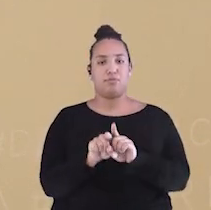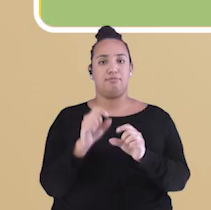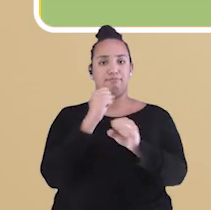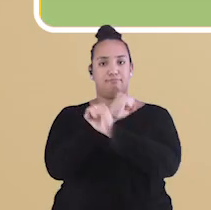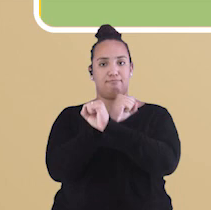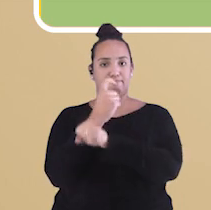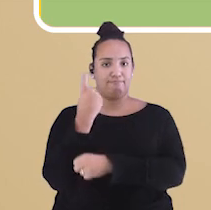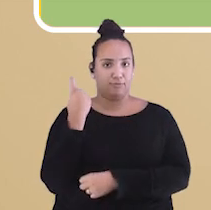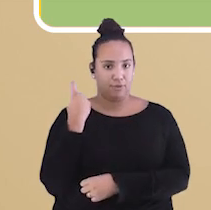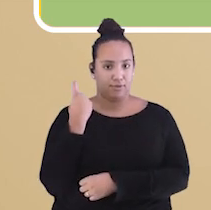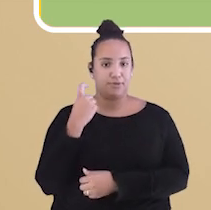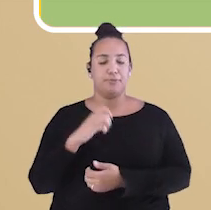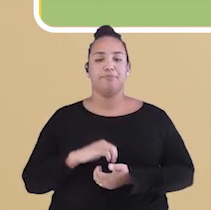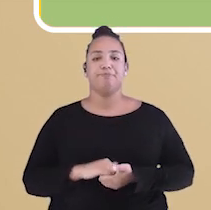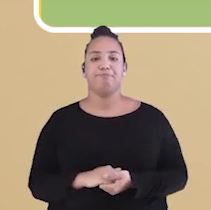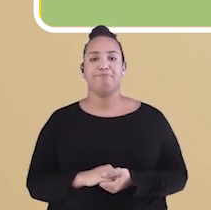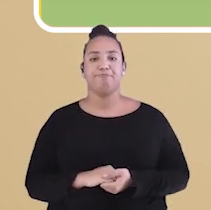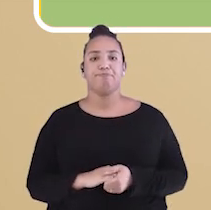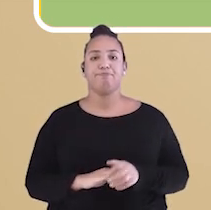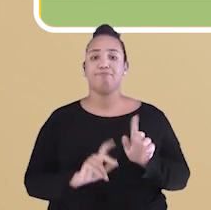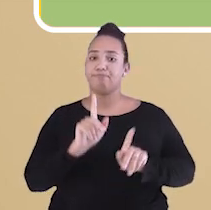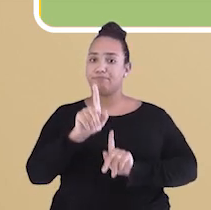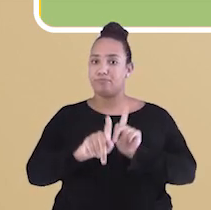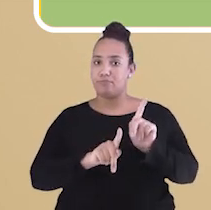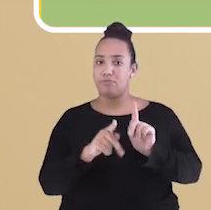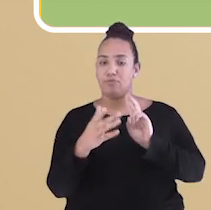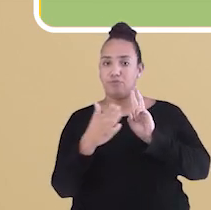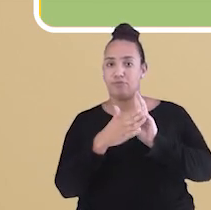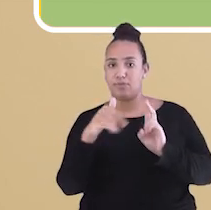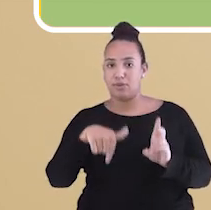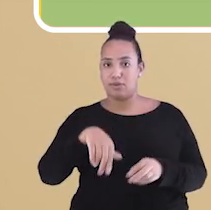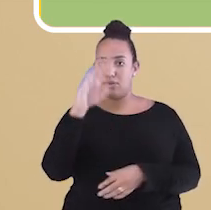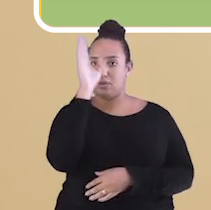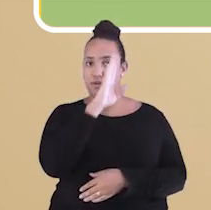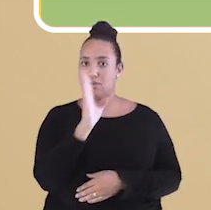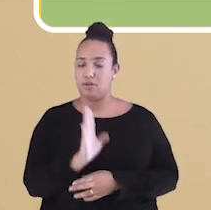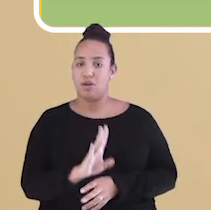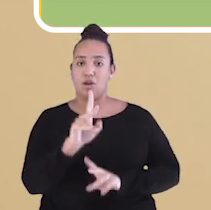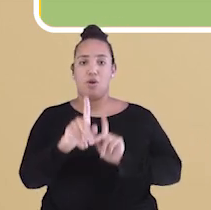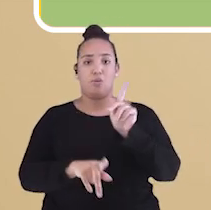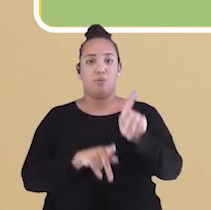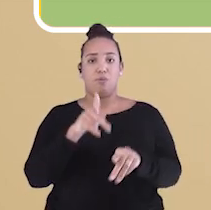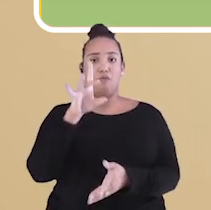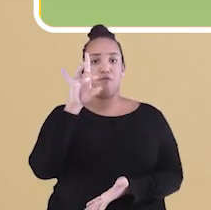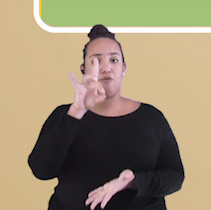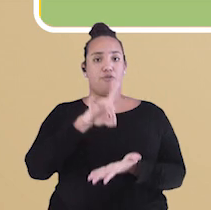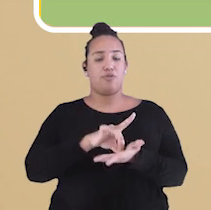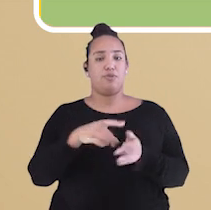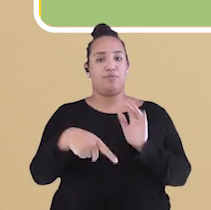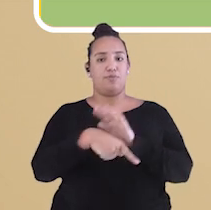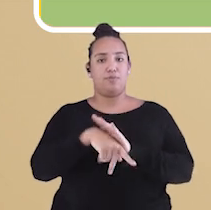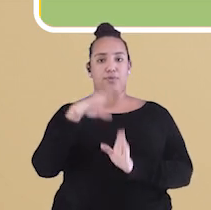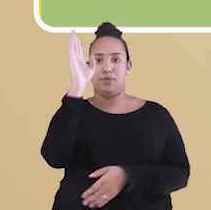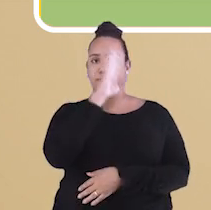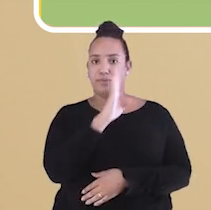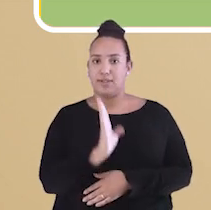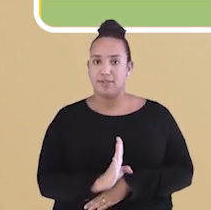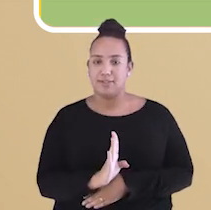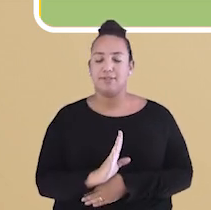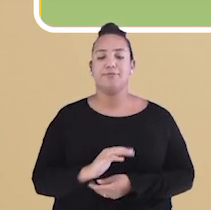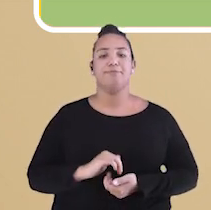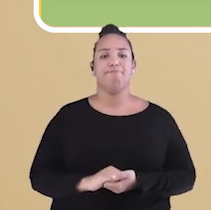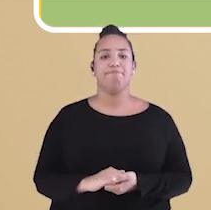quilombolas. Os povos indígenas brasileiros são os povos originários do país. E quando os